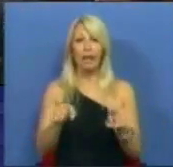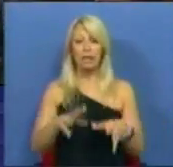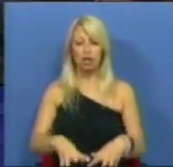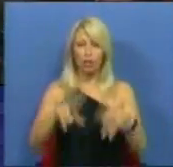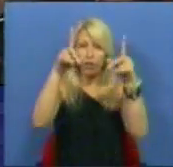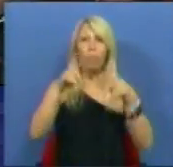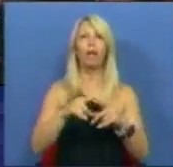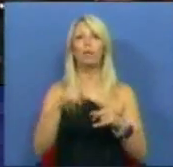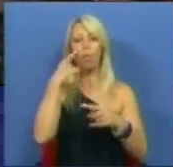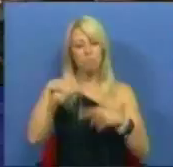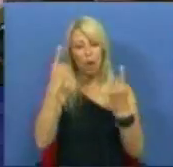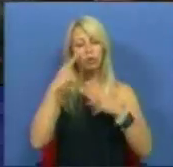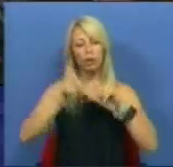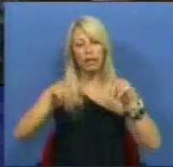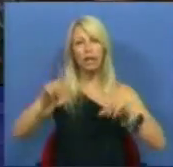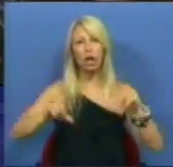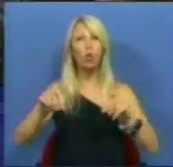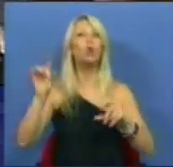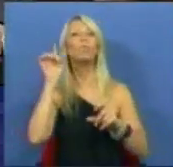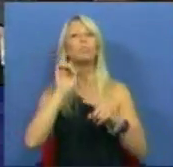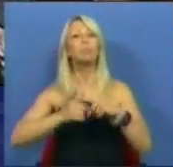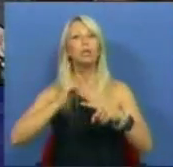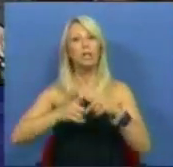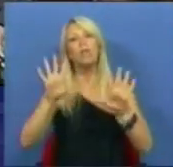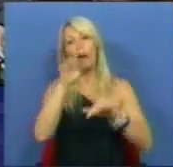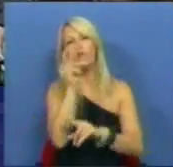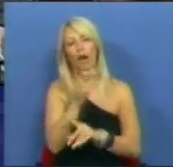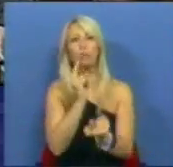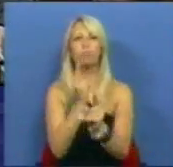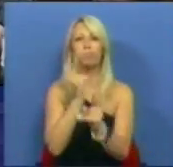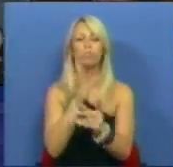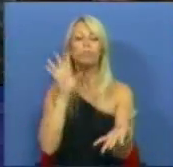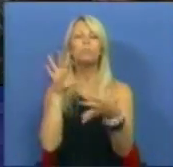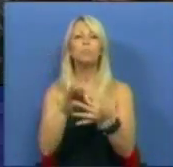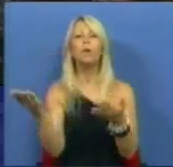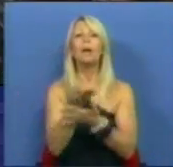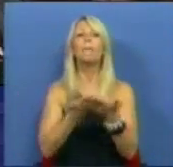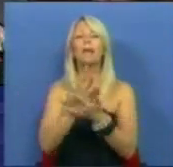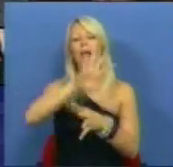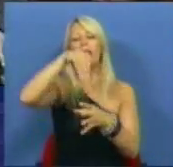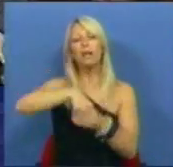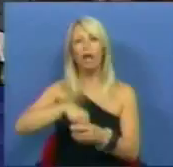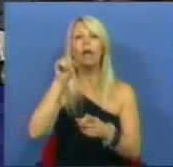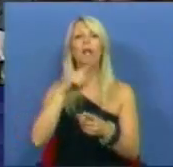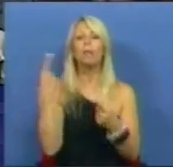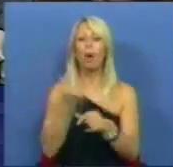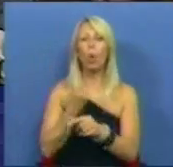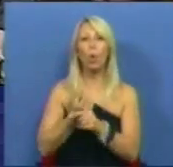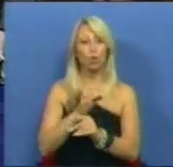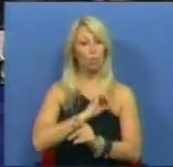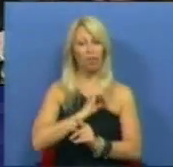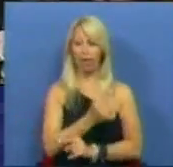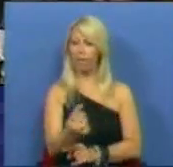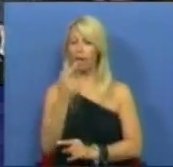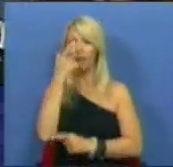esses indicadores positivos, embora frágeis, volto a realçar, se deviam ao mercado interno e ao consumo privado dos portugueses. E